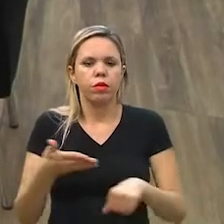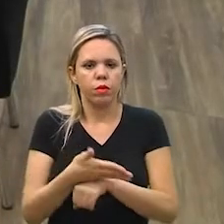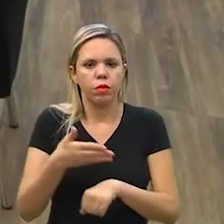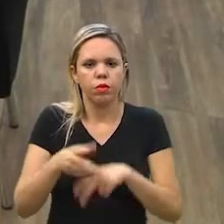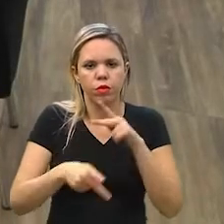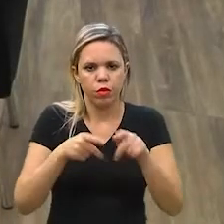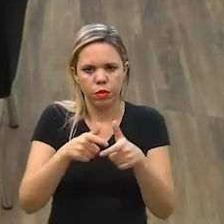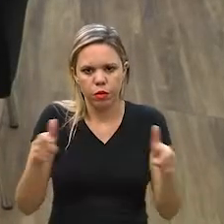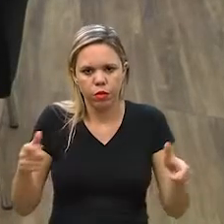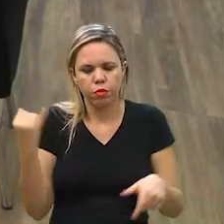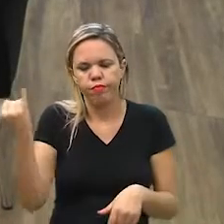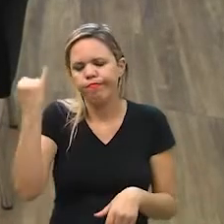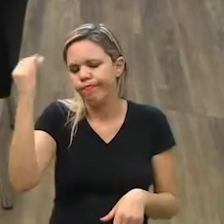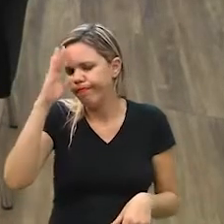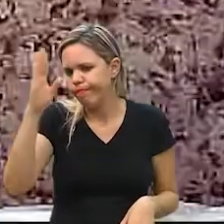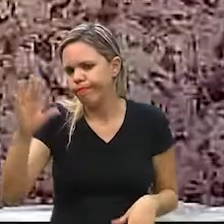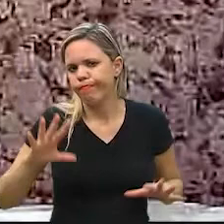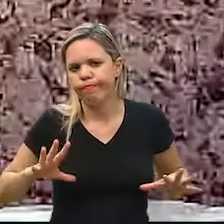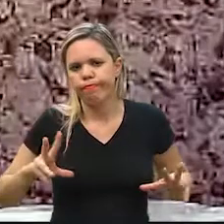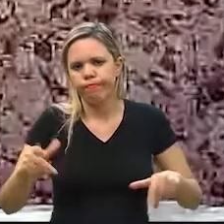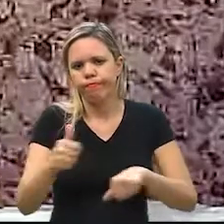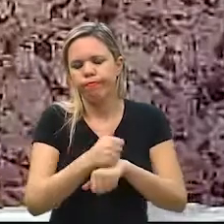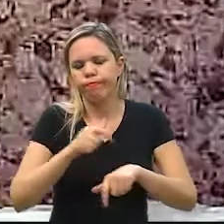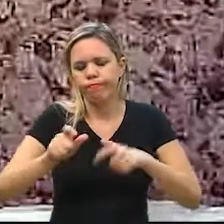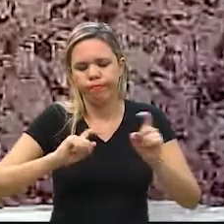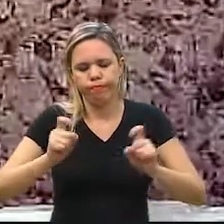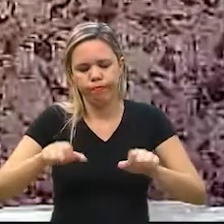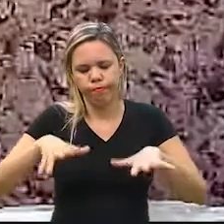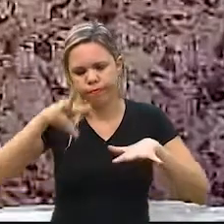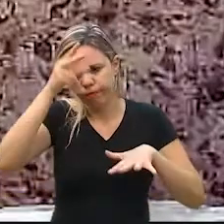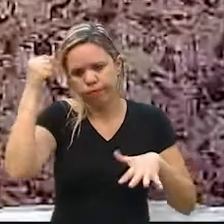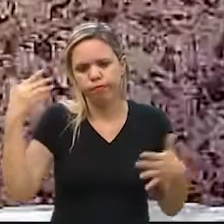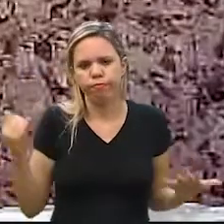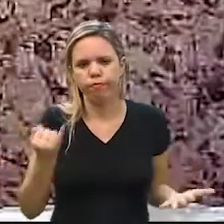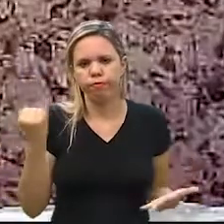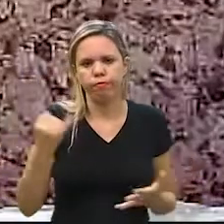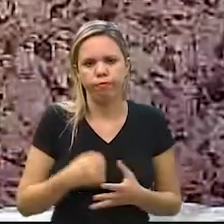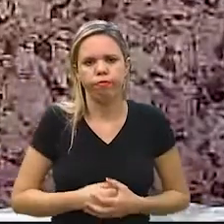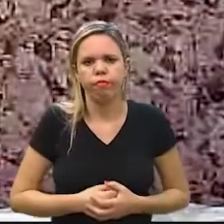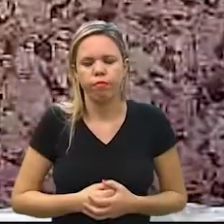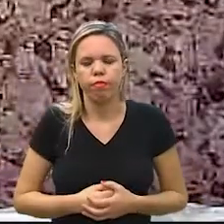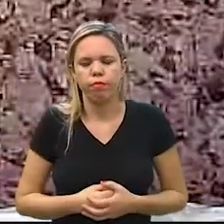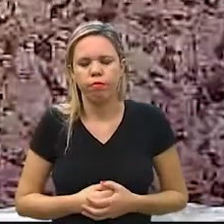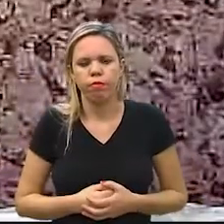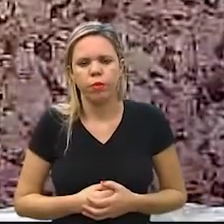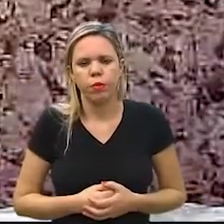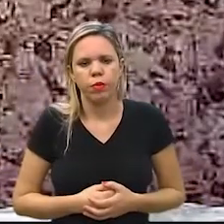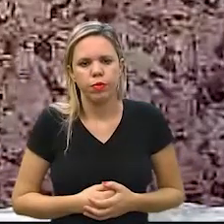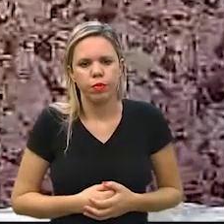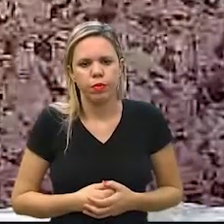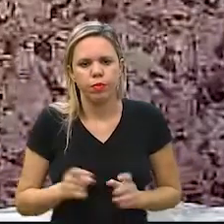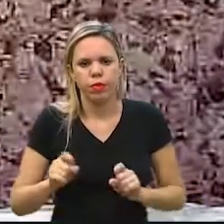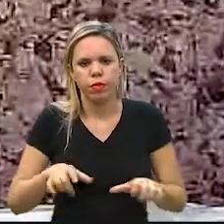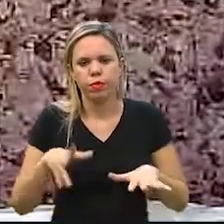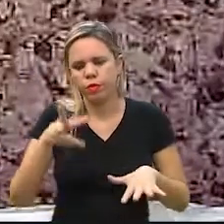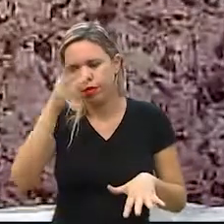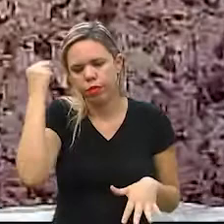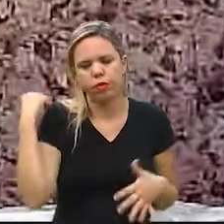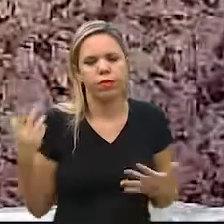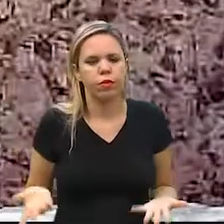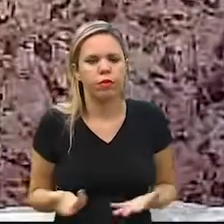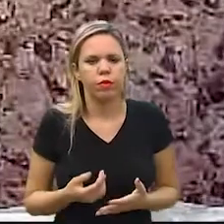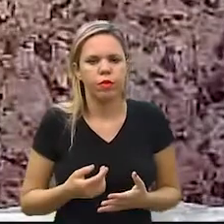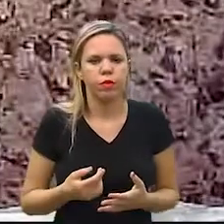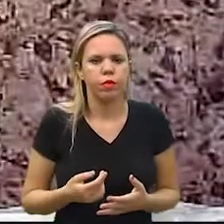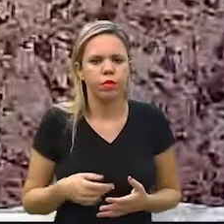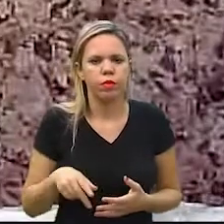da população é muito importante em todas as audiências públicas, mas é mais importante na audiência pública